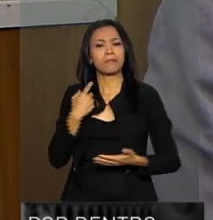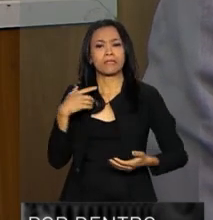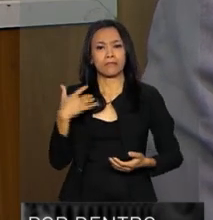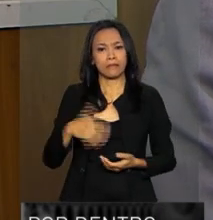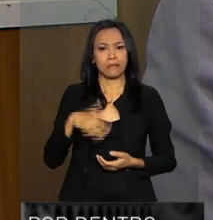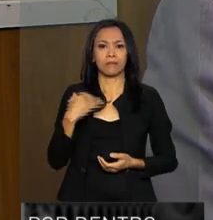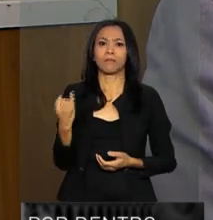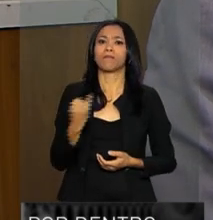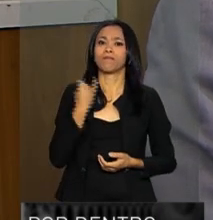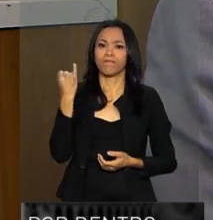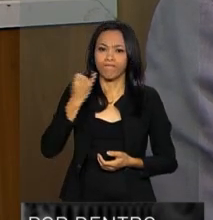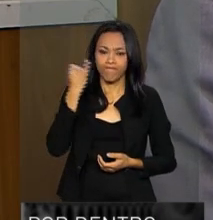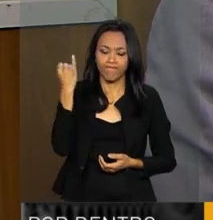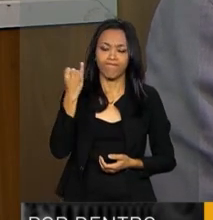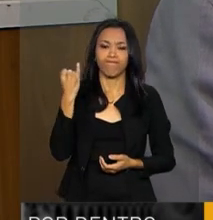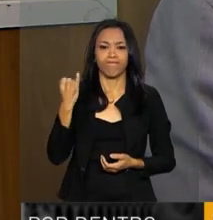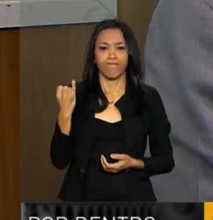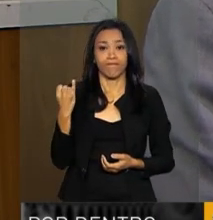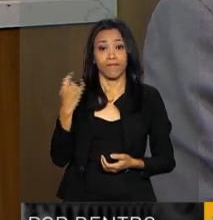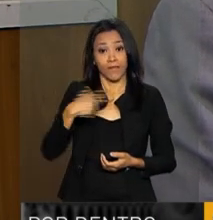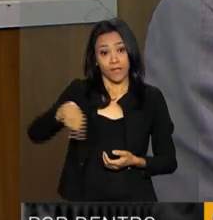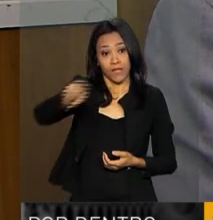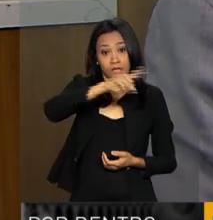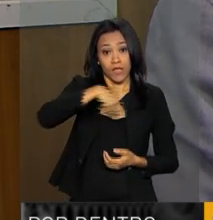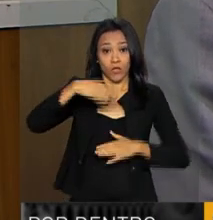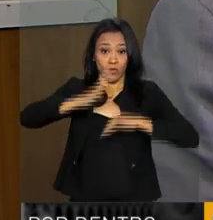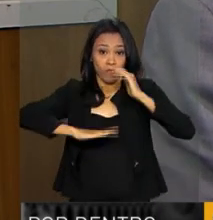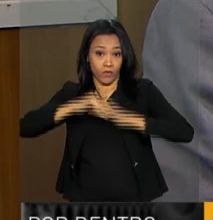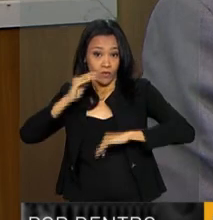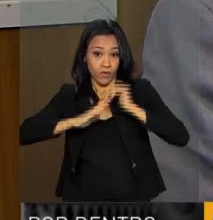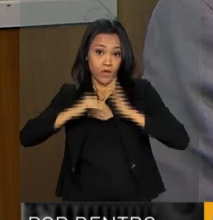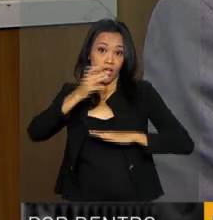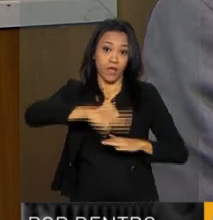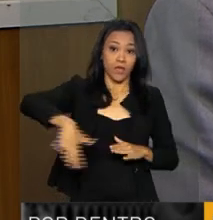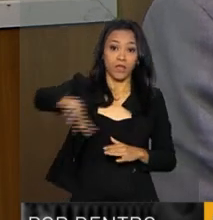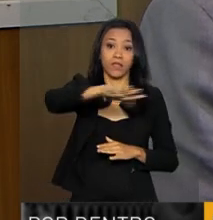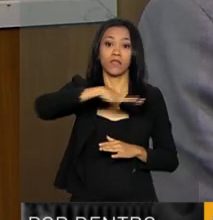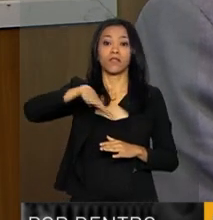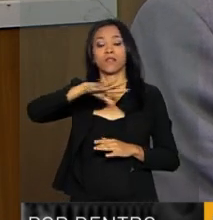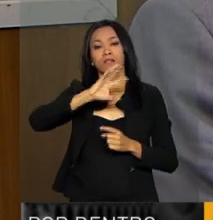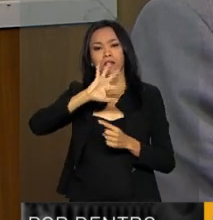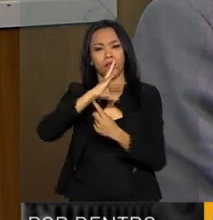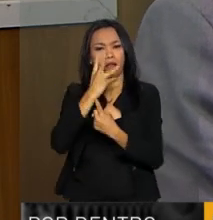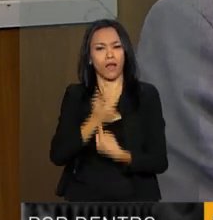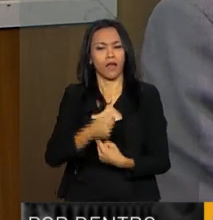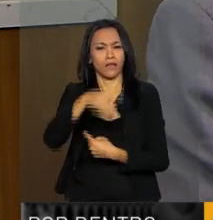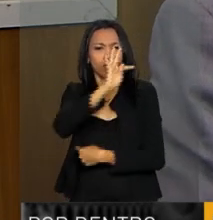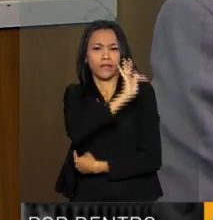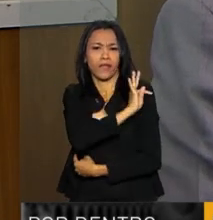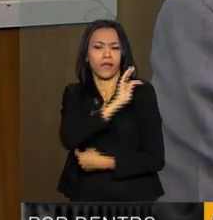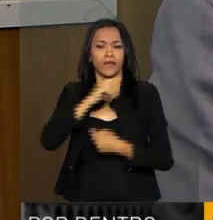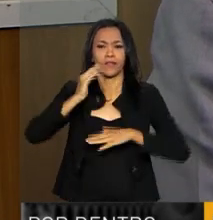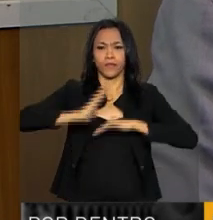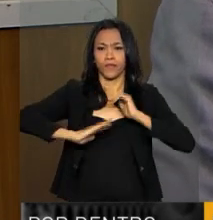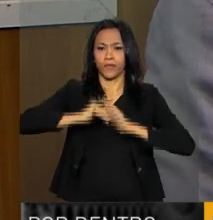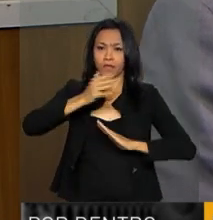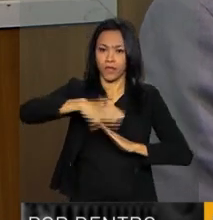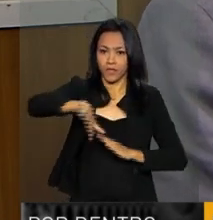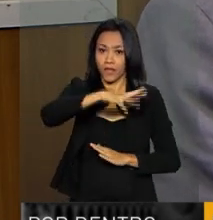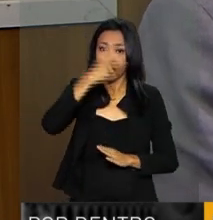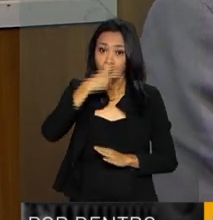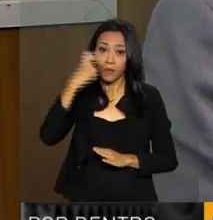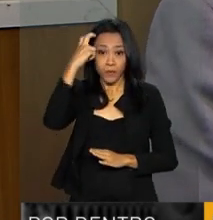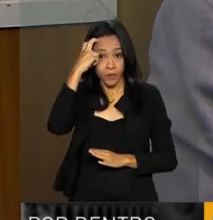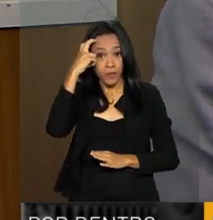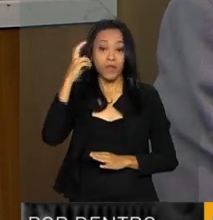né os artistas produtores executivos técnicos profissionais da cultura eles não